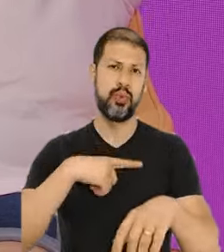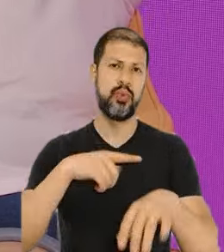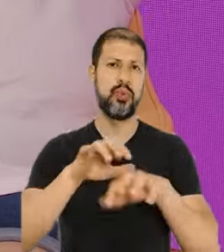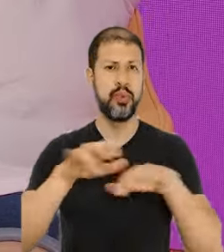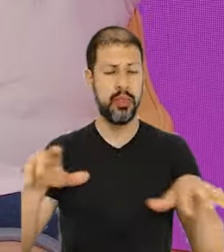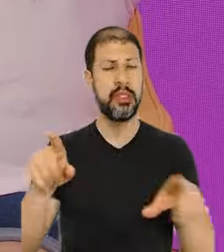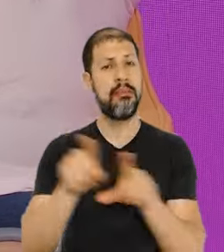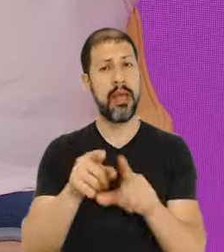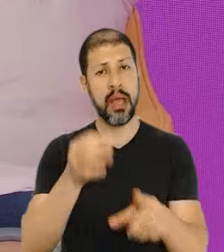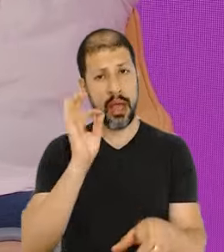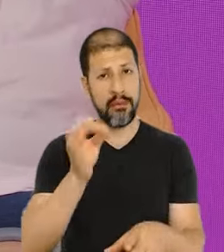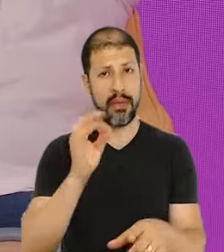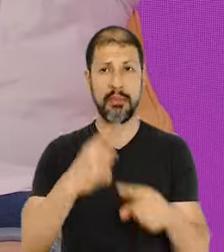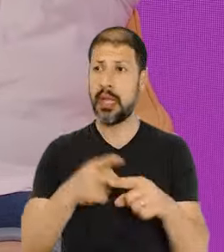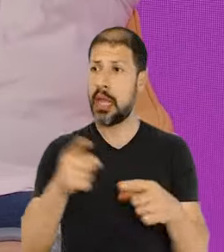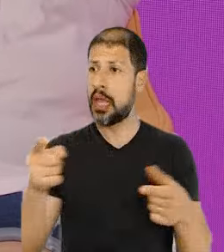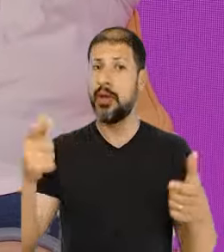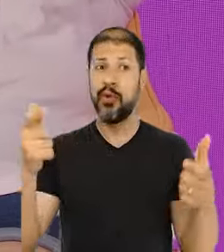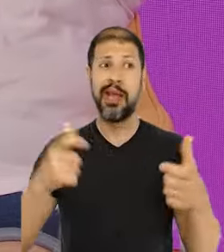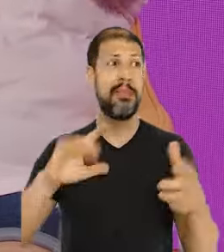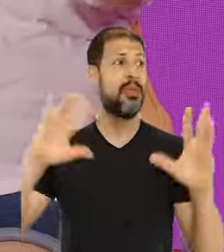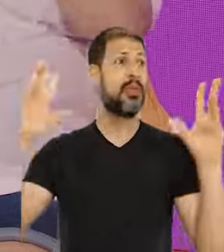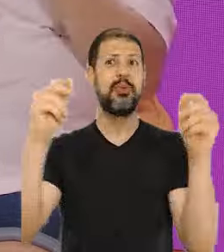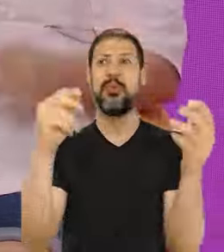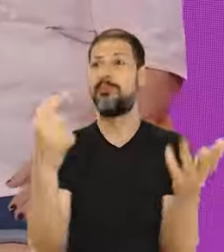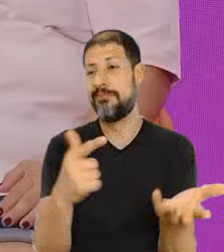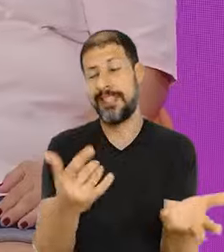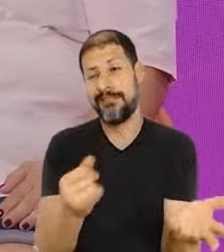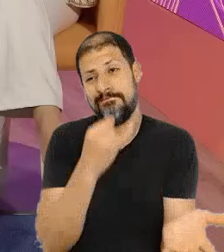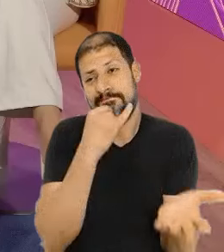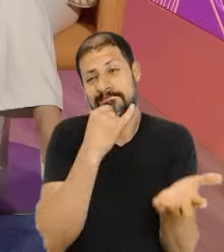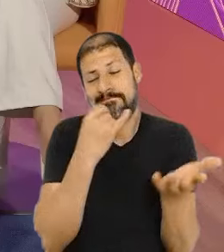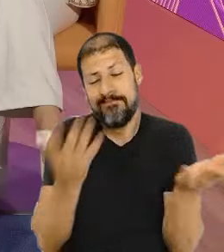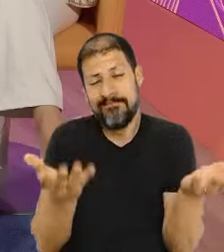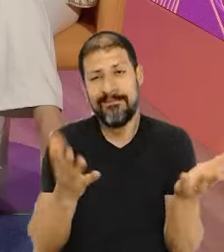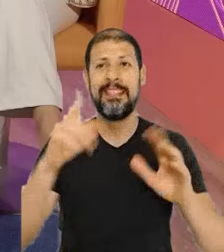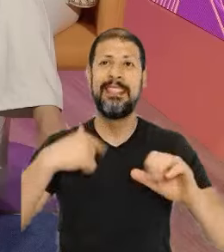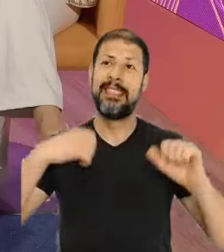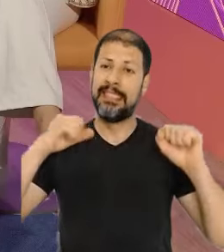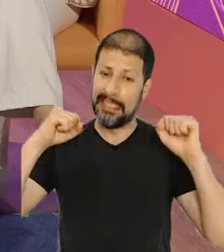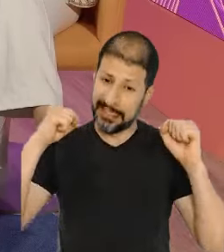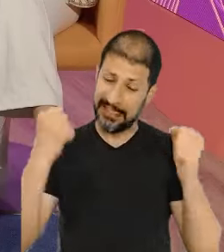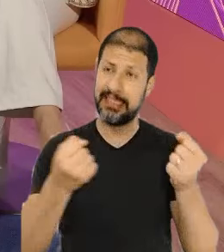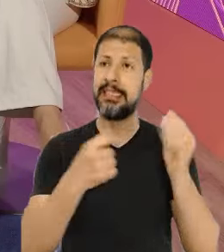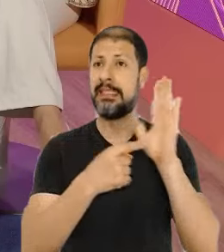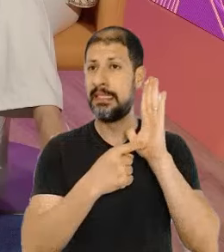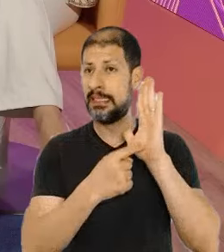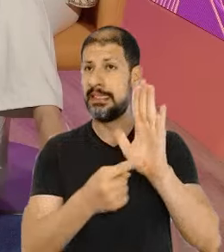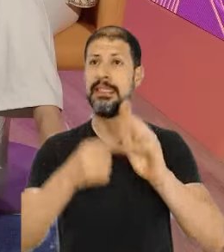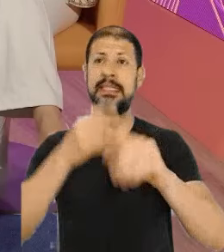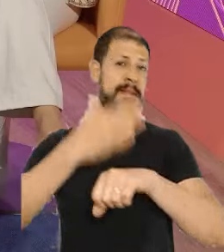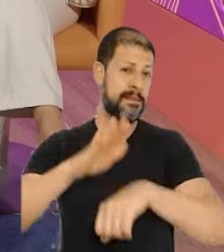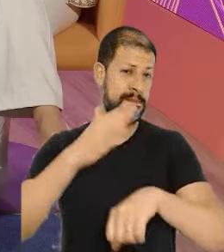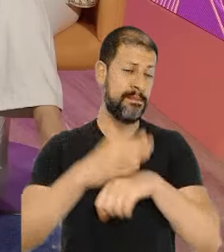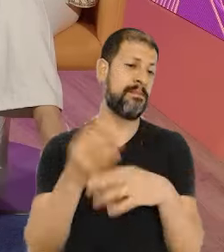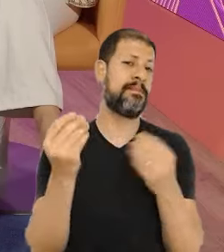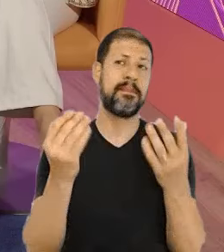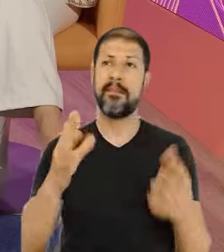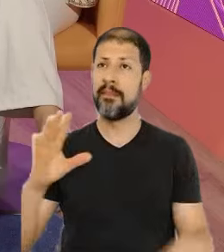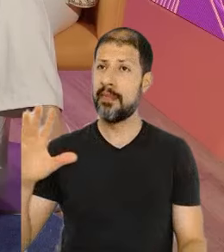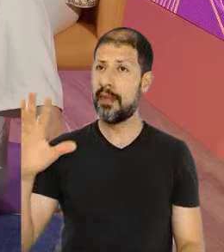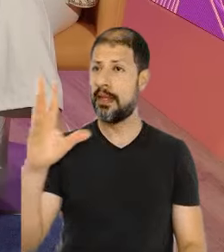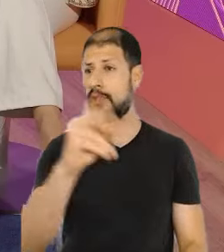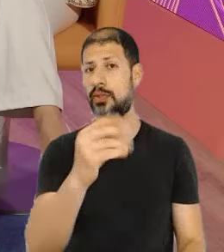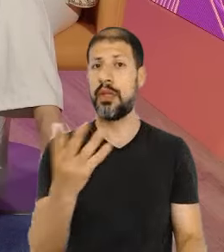isso que a gente quer porque lá eu não tenho lugar para todo mundo infelizmente mas eu tô dando mostrando né para para quem